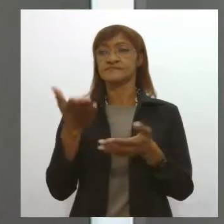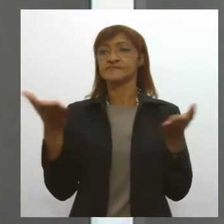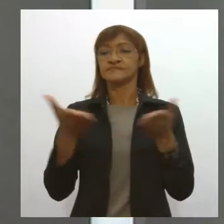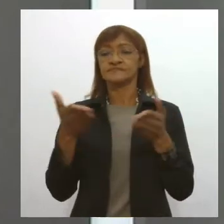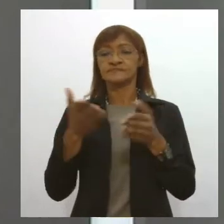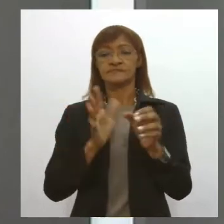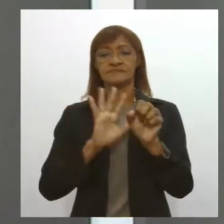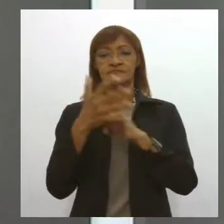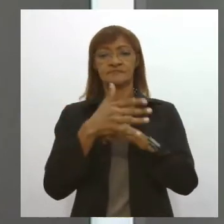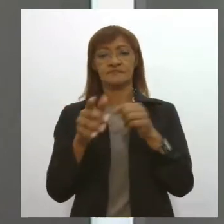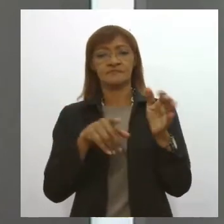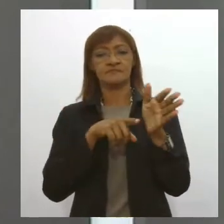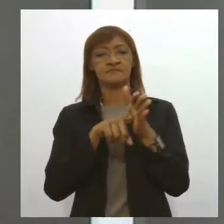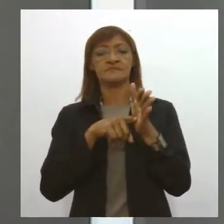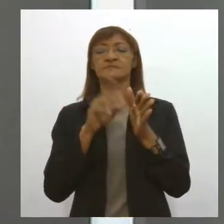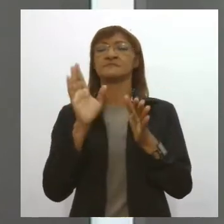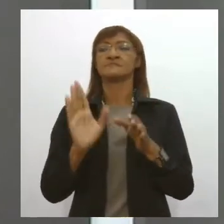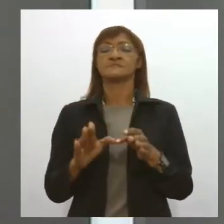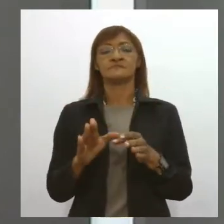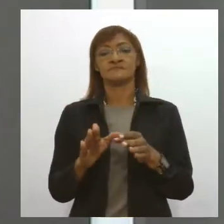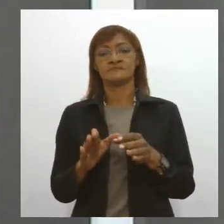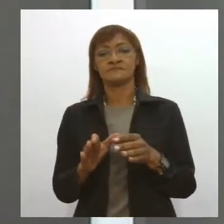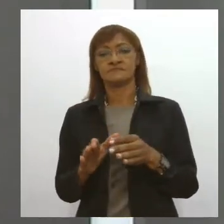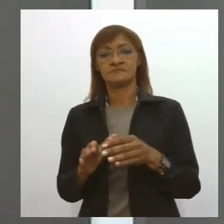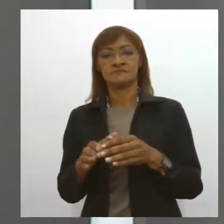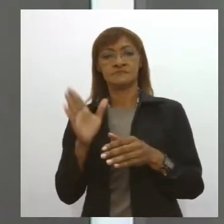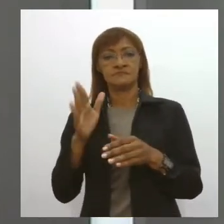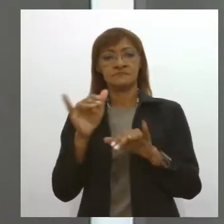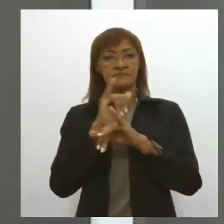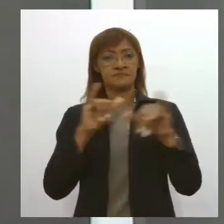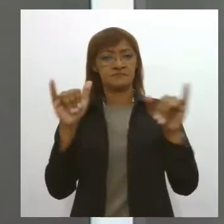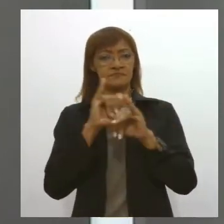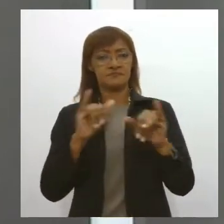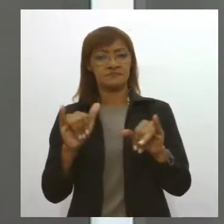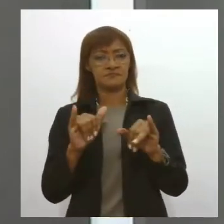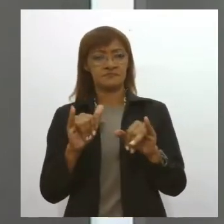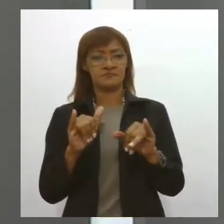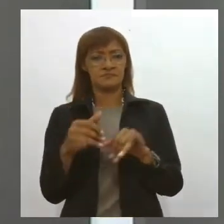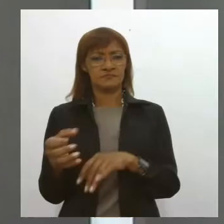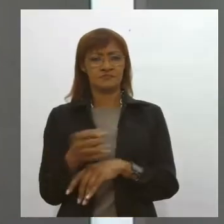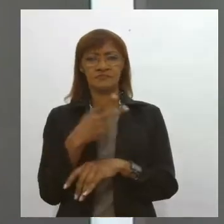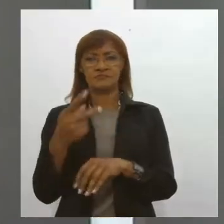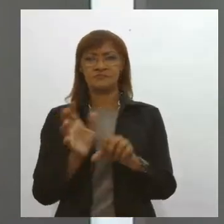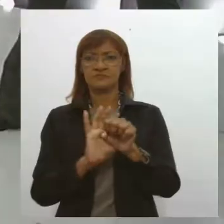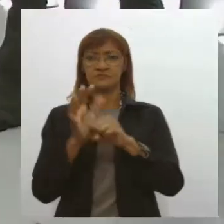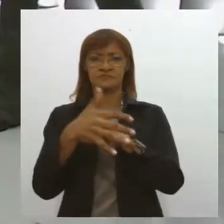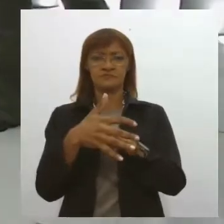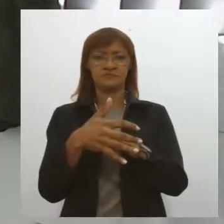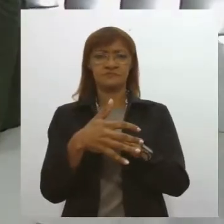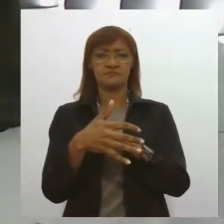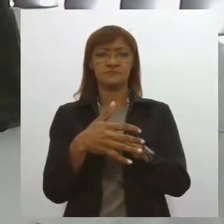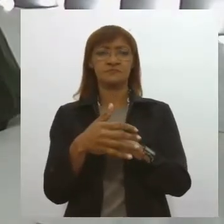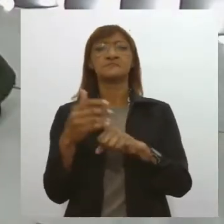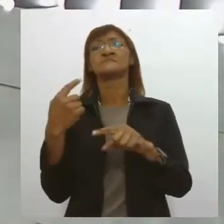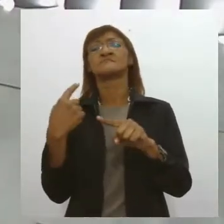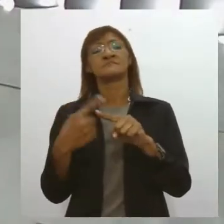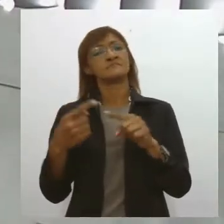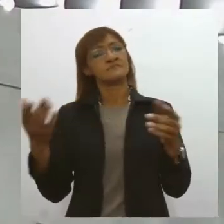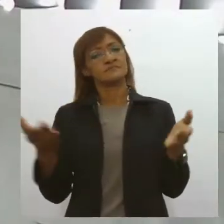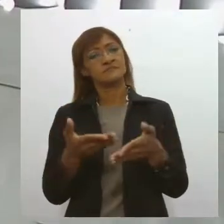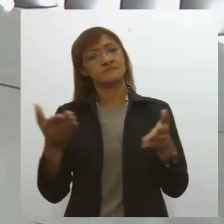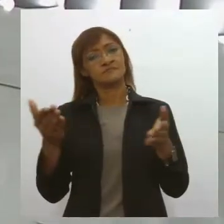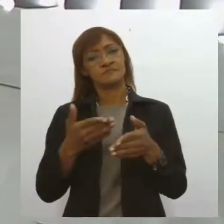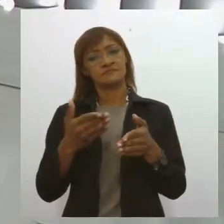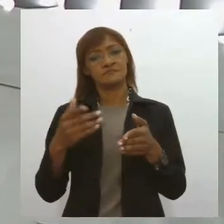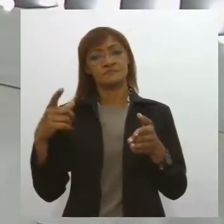da Covid-19, os dados atualizados. Daqui a pouquinho a gente traz os dados atualizados da Covid-19. Porque agora a gente tem uma